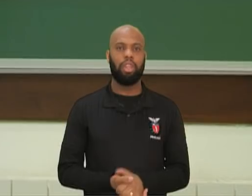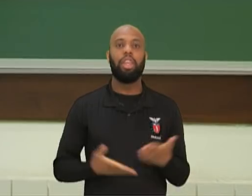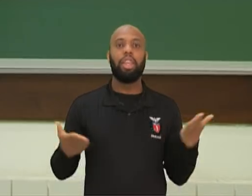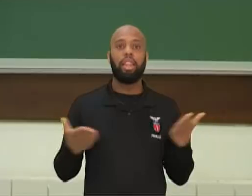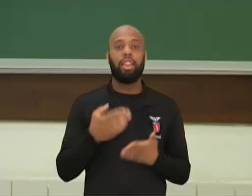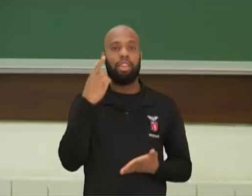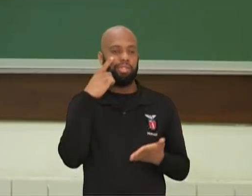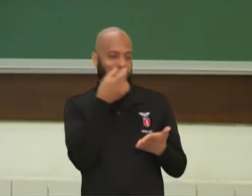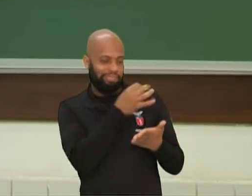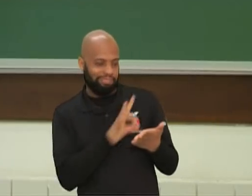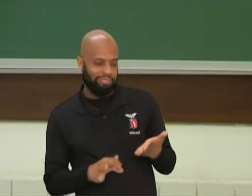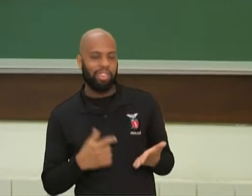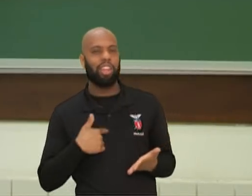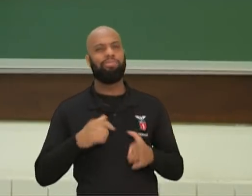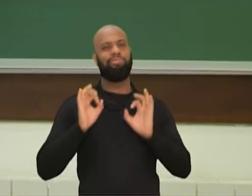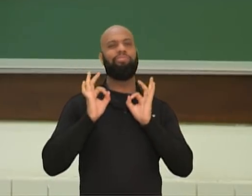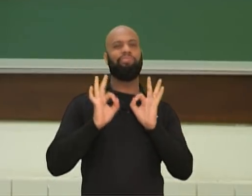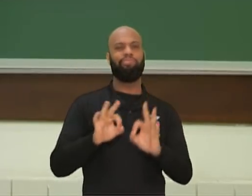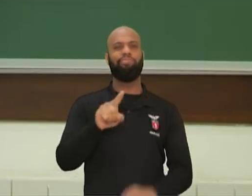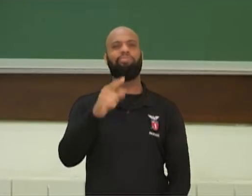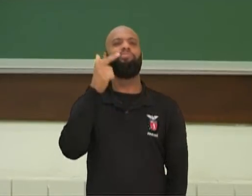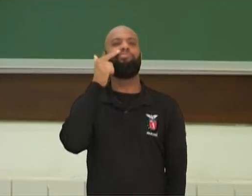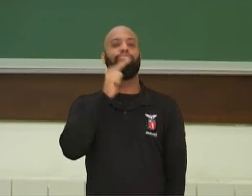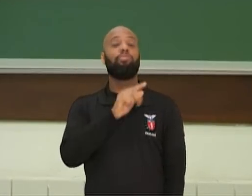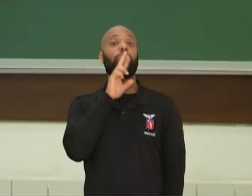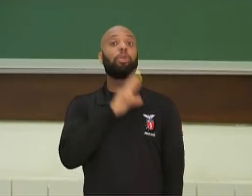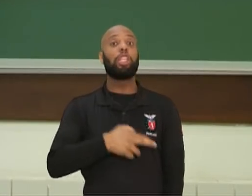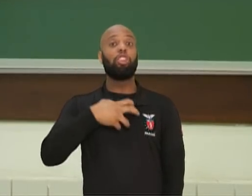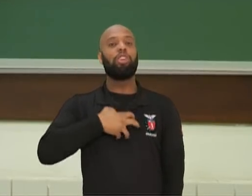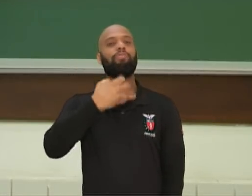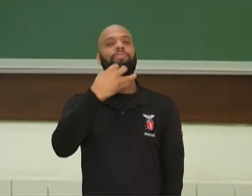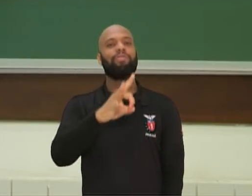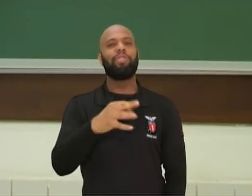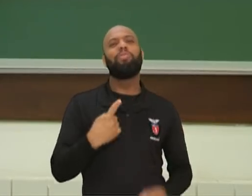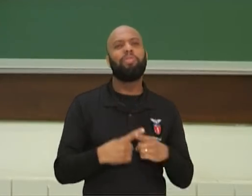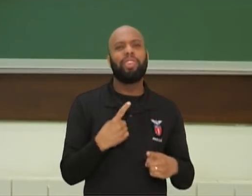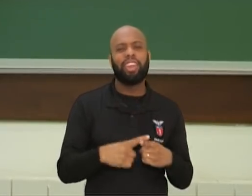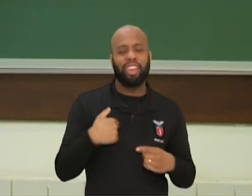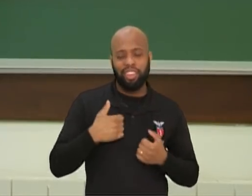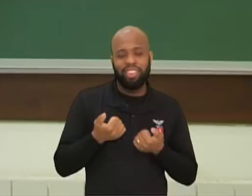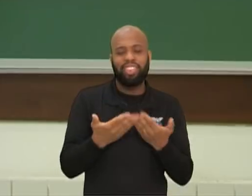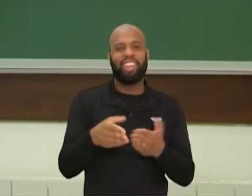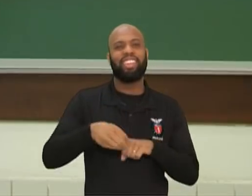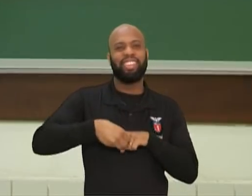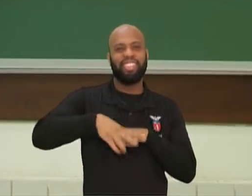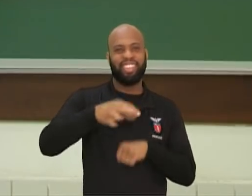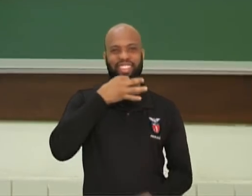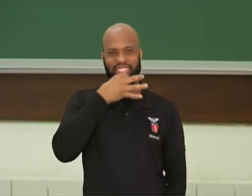Vamos à correção. Eu tenho certeza que vocês acertaram. Sabe por quê? Porque eu dei a dica, né?